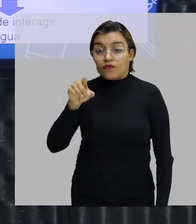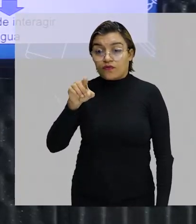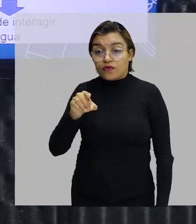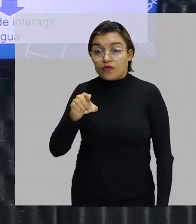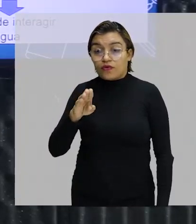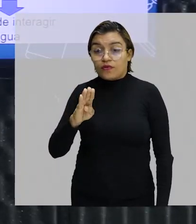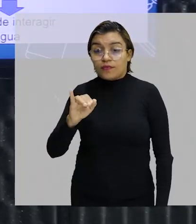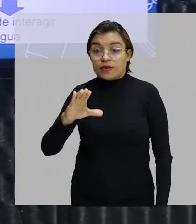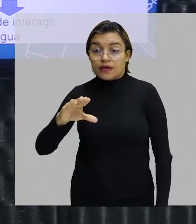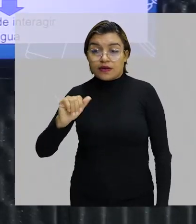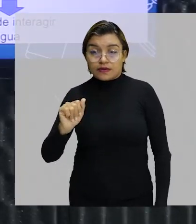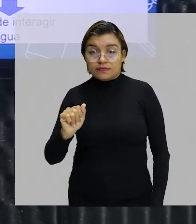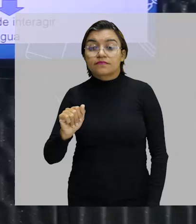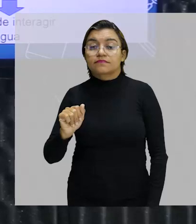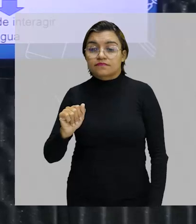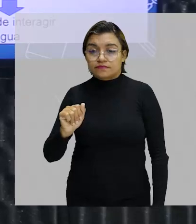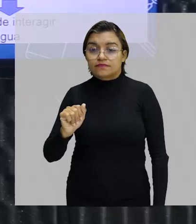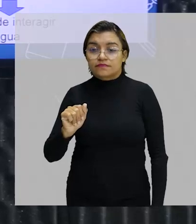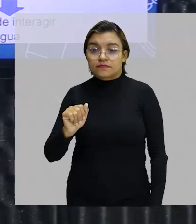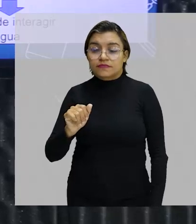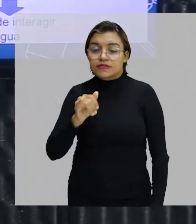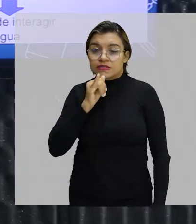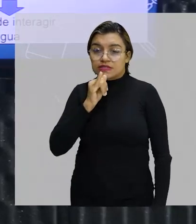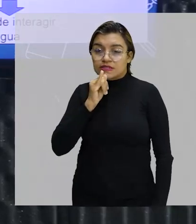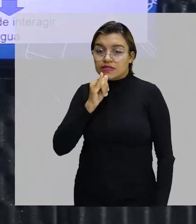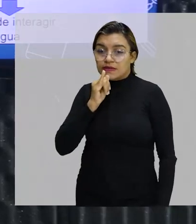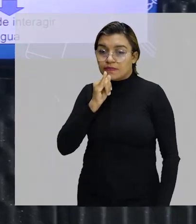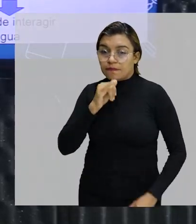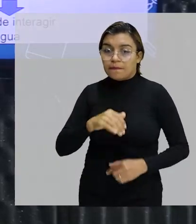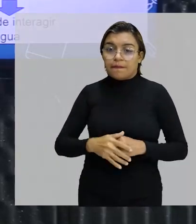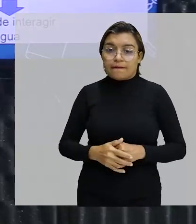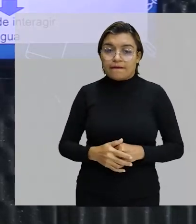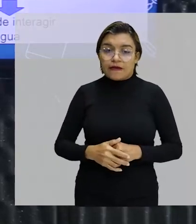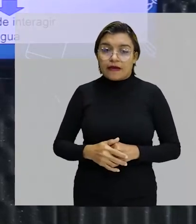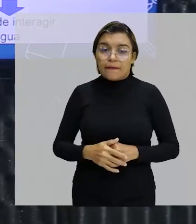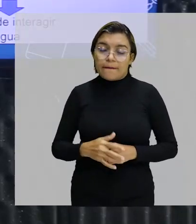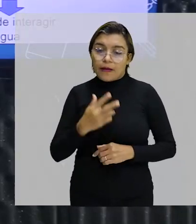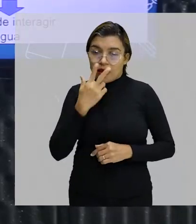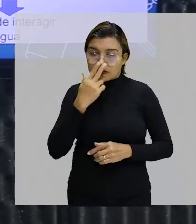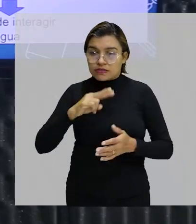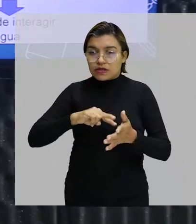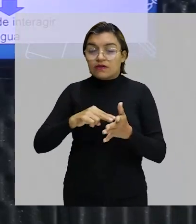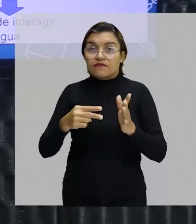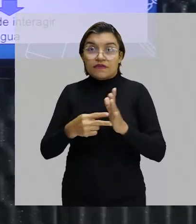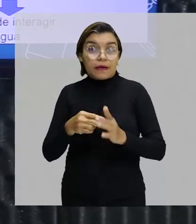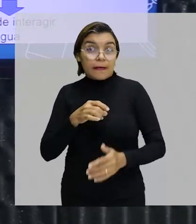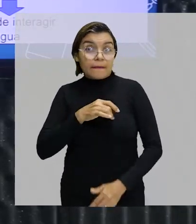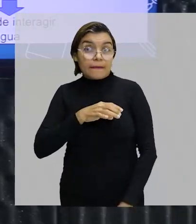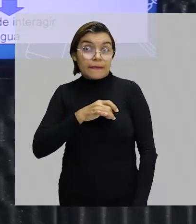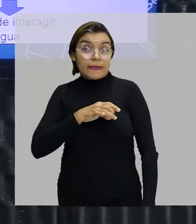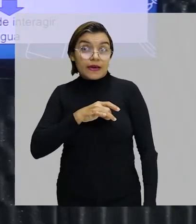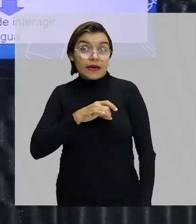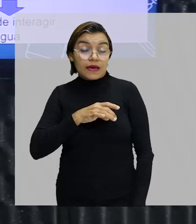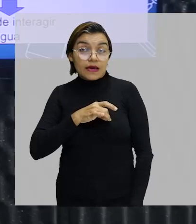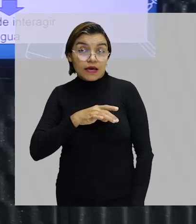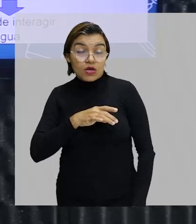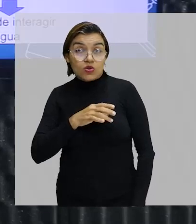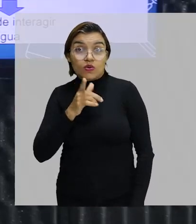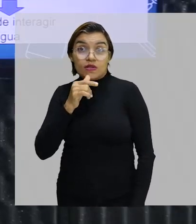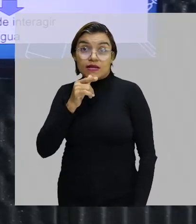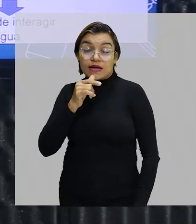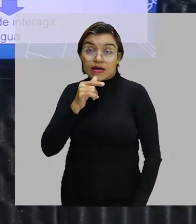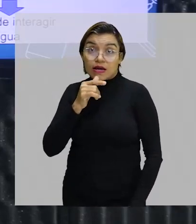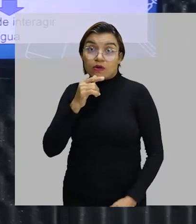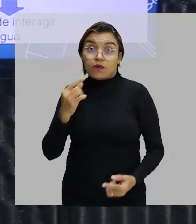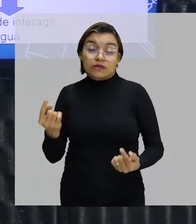fóbica, phobos, aversão, medo da água, aversão à água, ou seja,